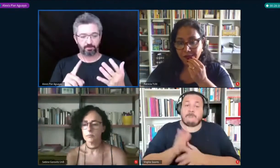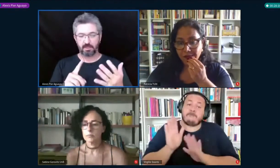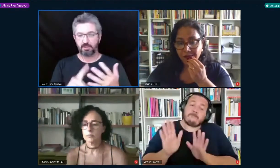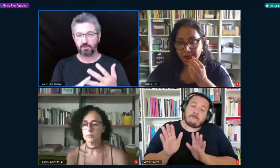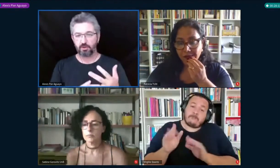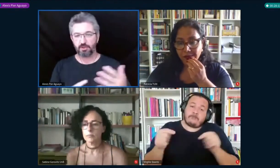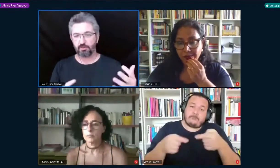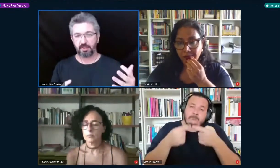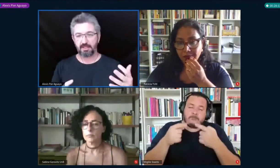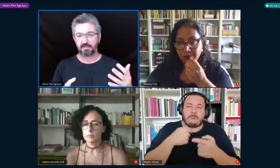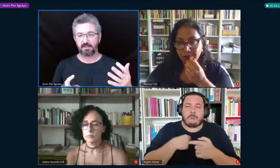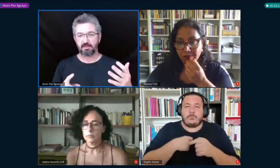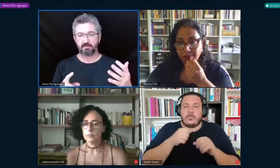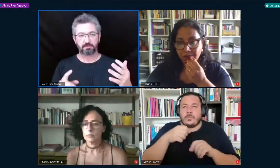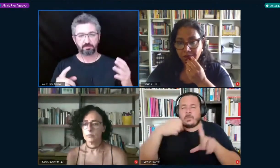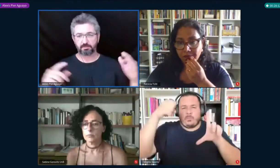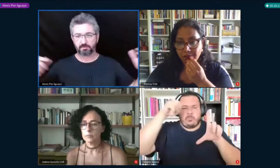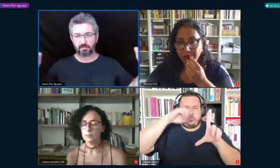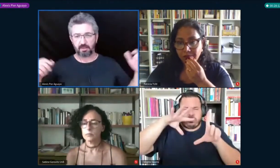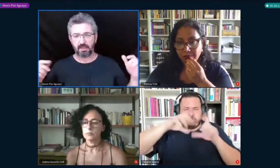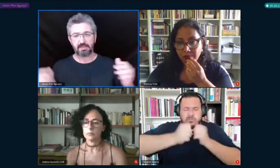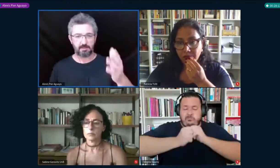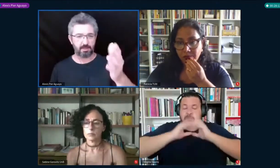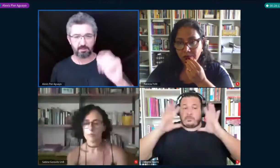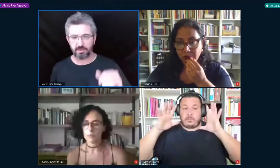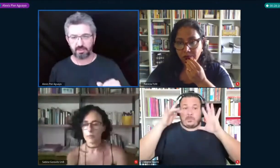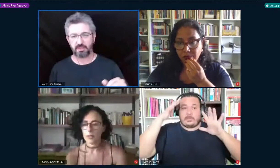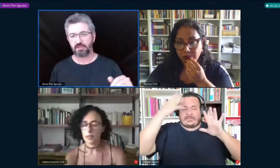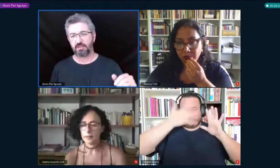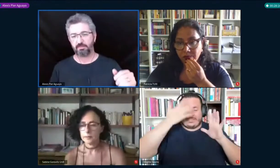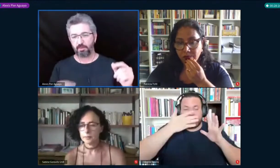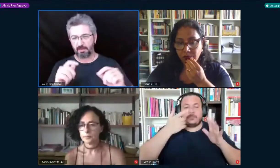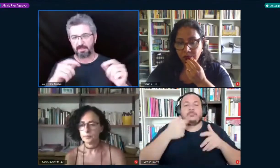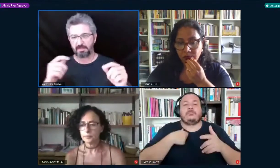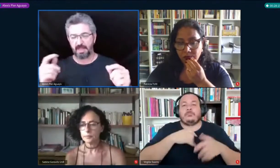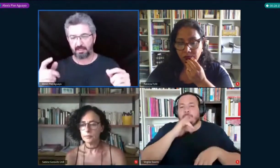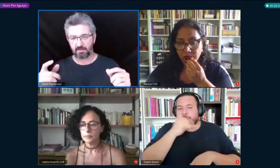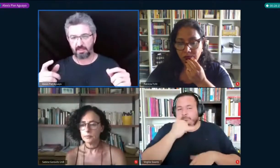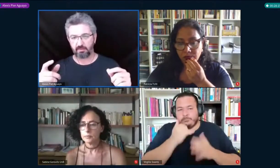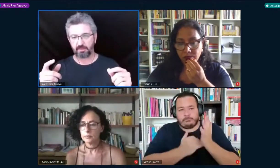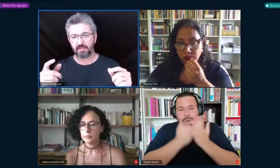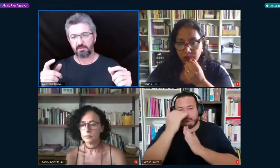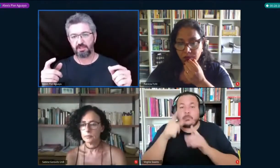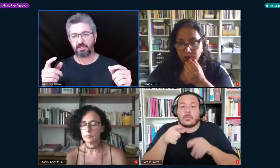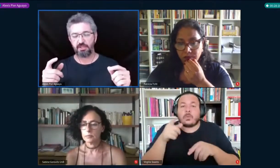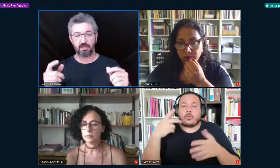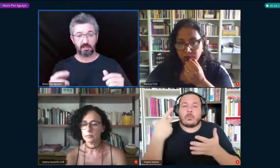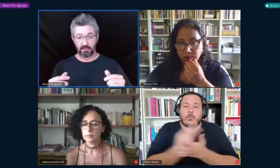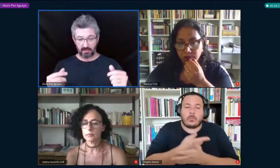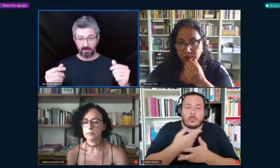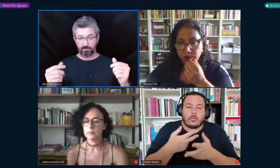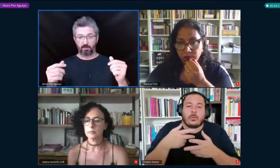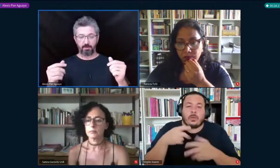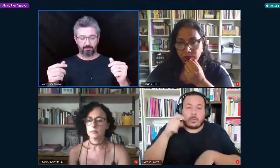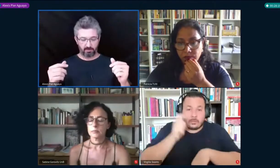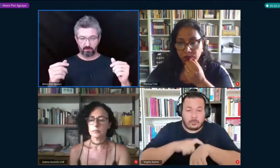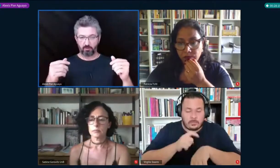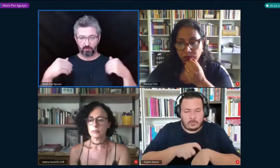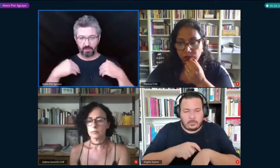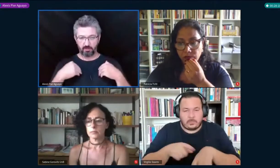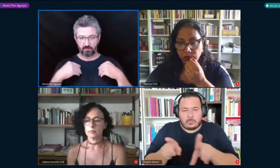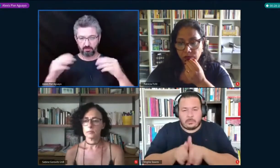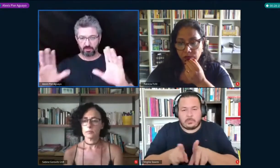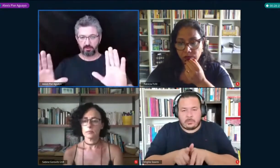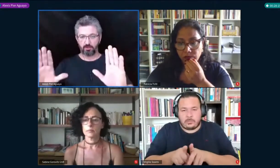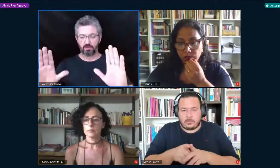como estouro de iluminação, esses picos de energia, problemas técnicos que acontecem no dia a dia, e a própria